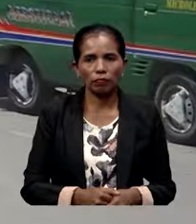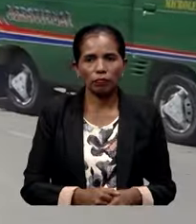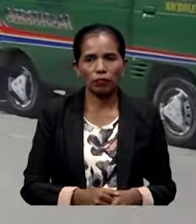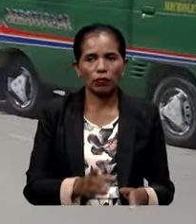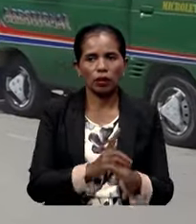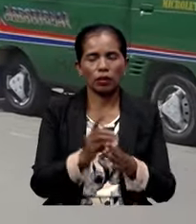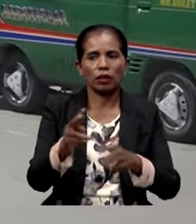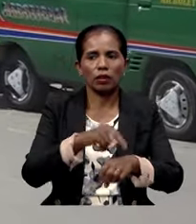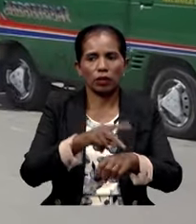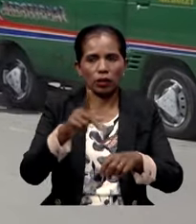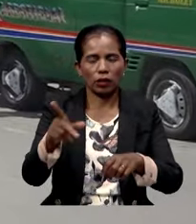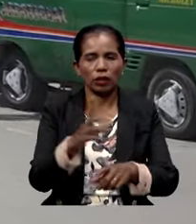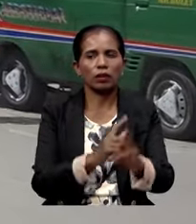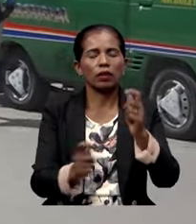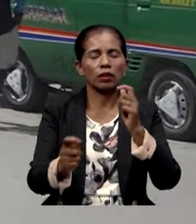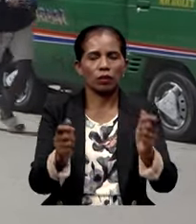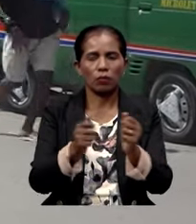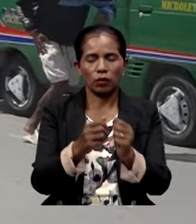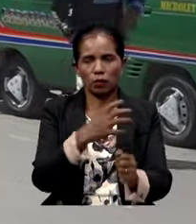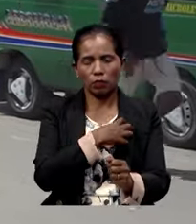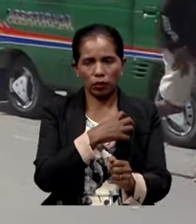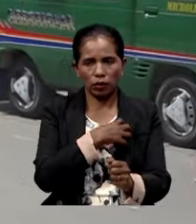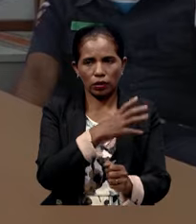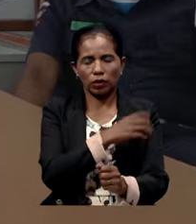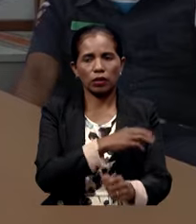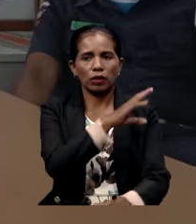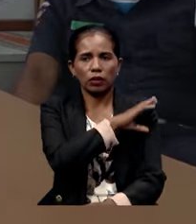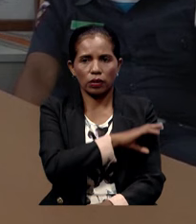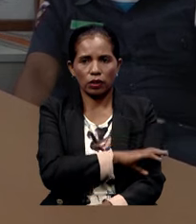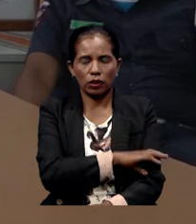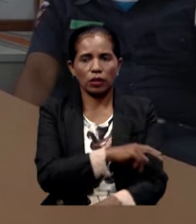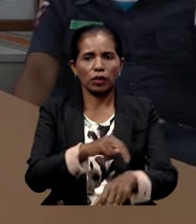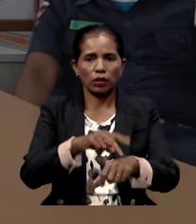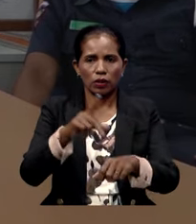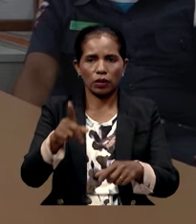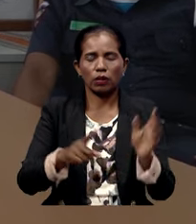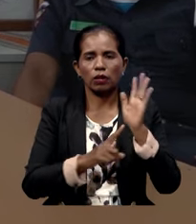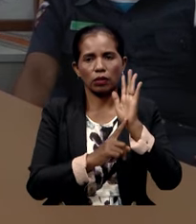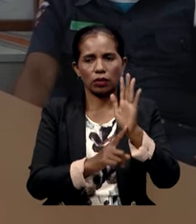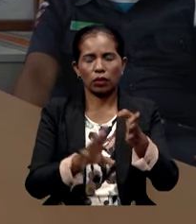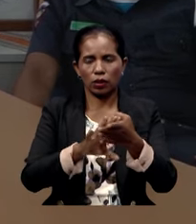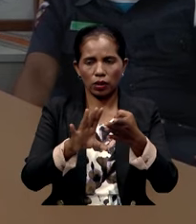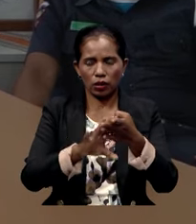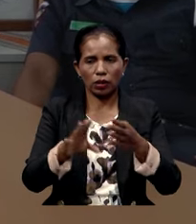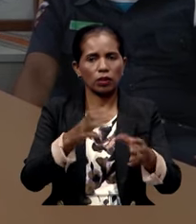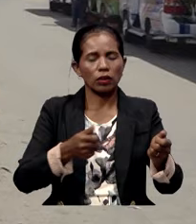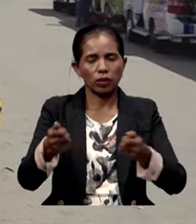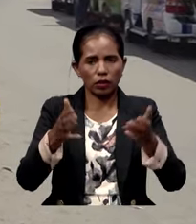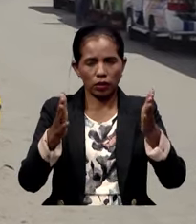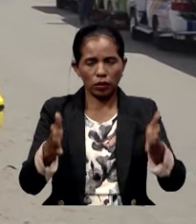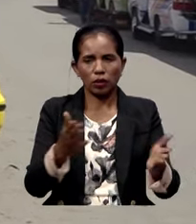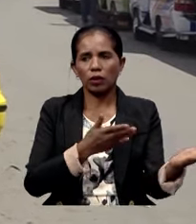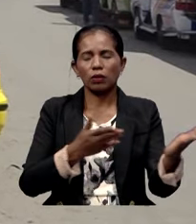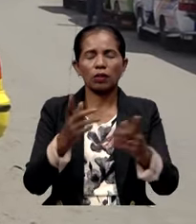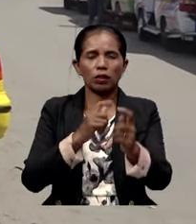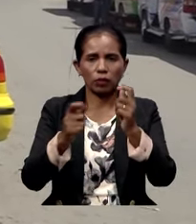Direção Nacional Transporte Terrestre, junto com a Polícia Unidade de Trânsito e Segurança Rodoviária Nacional, aciona despacho para condutor Sira, nebe conduz